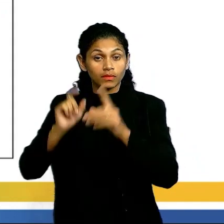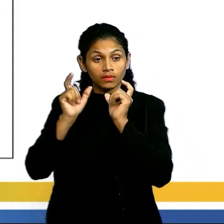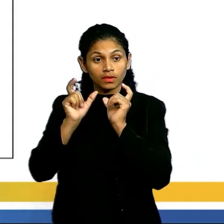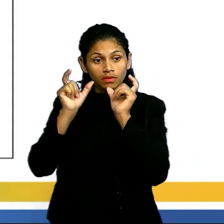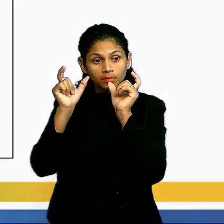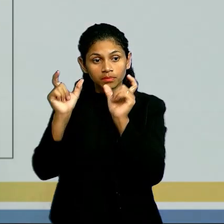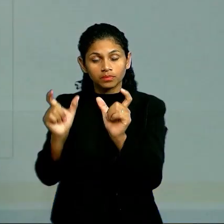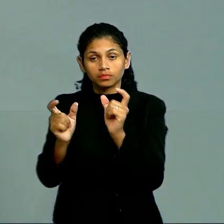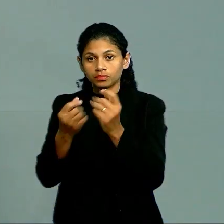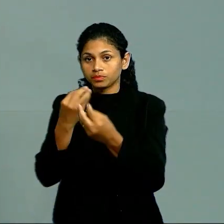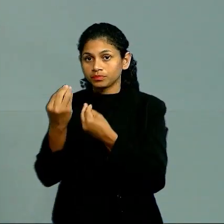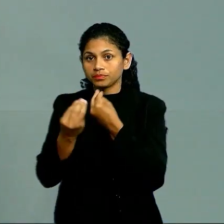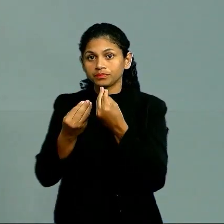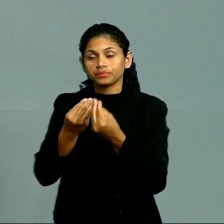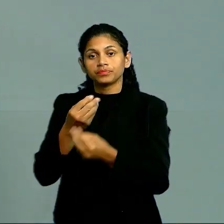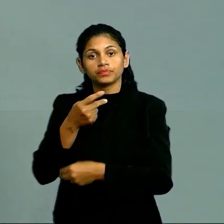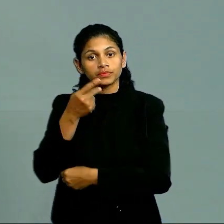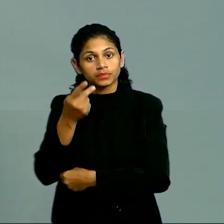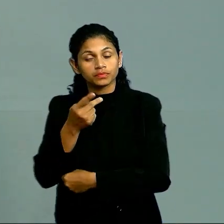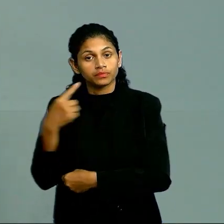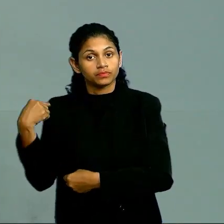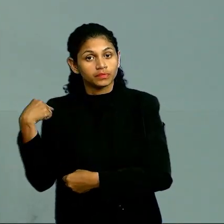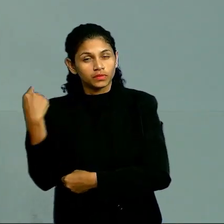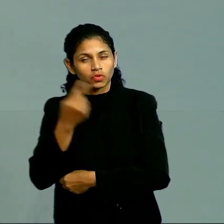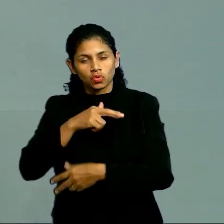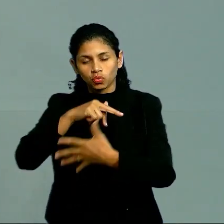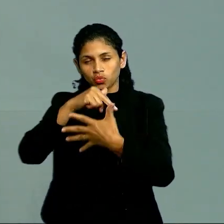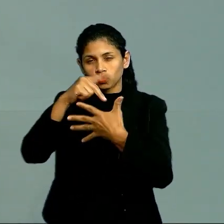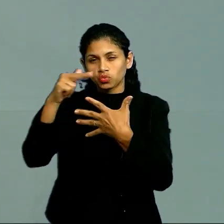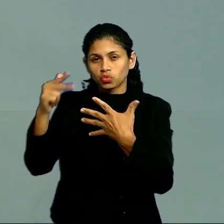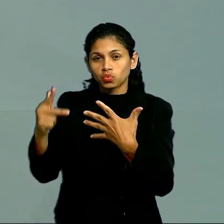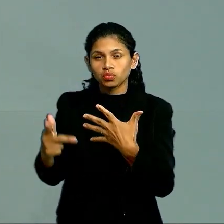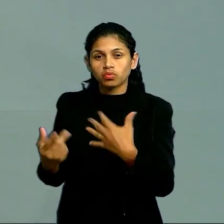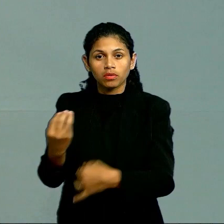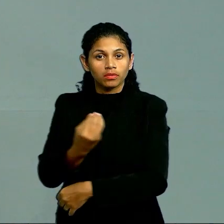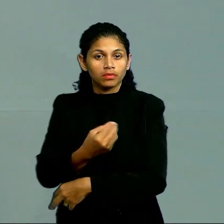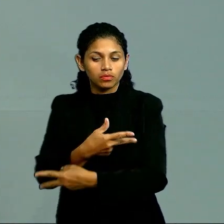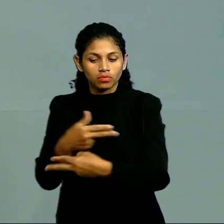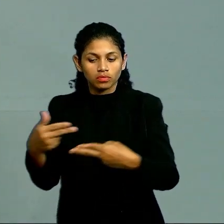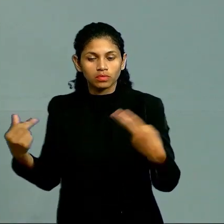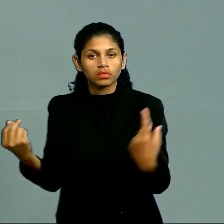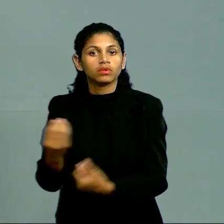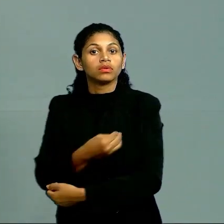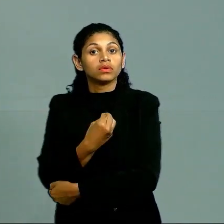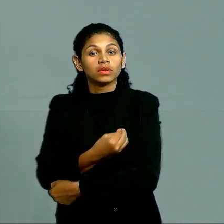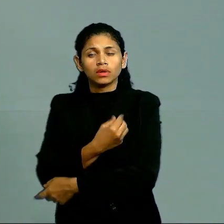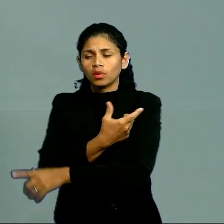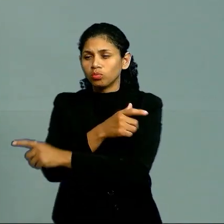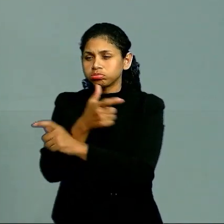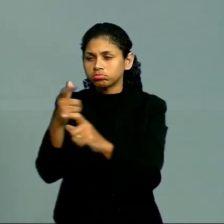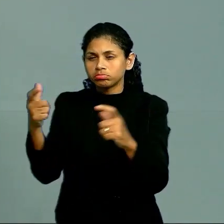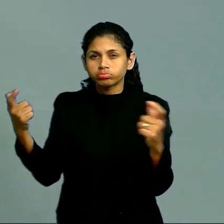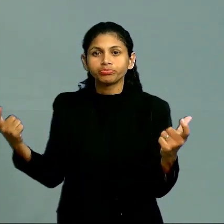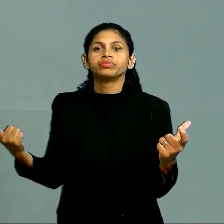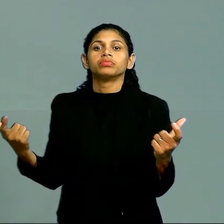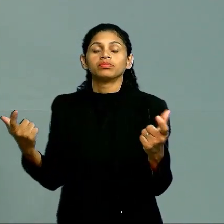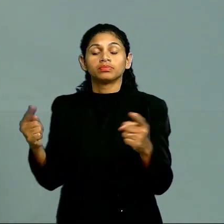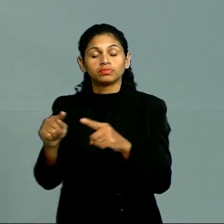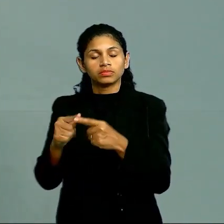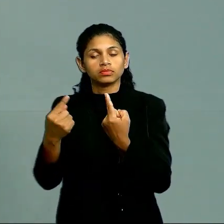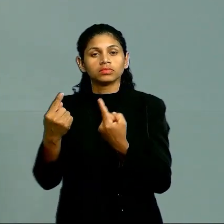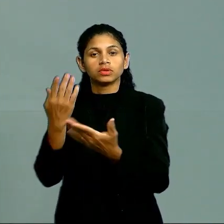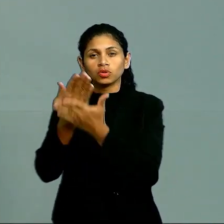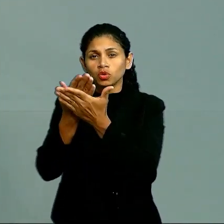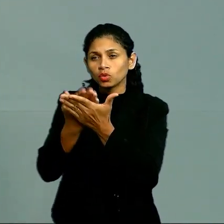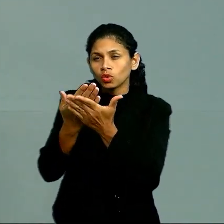pessoal, como eu falei, a nossa diversidade de seres vivos é muito grande. E o pessoal, os estudiosos, teve a necessidade